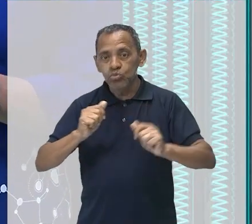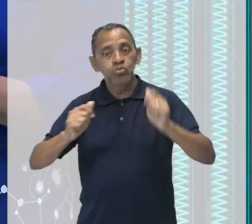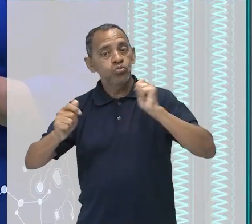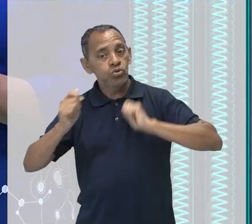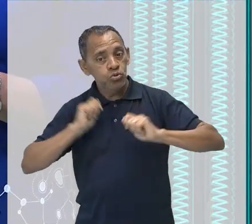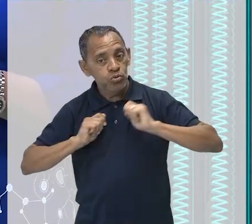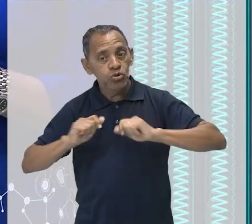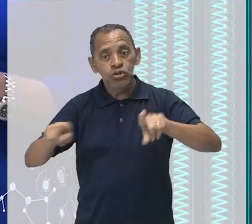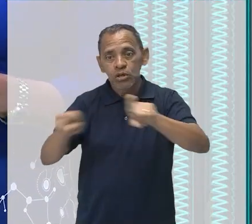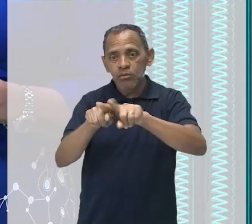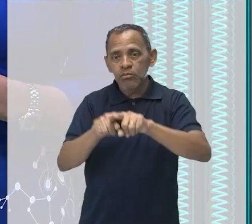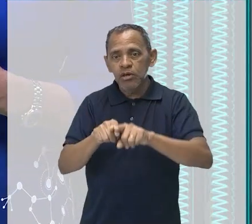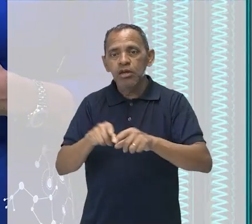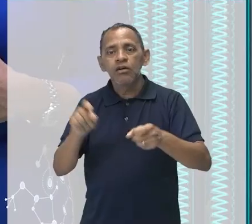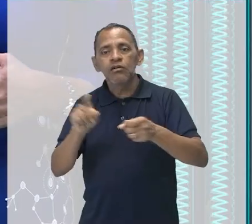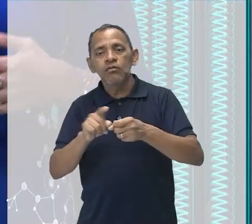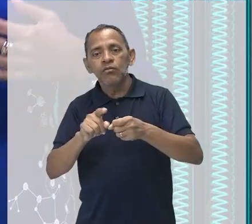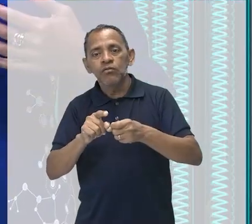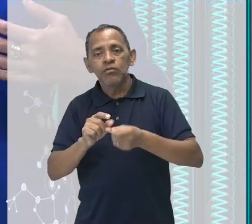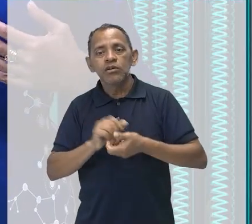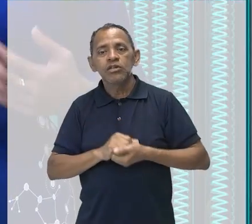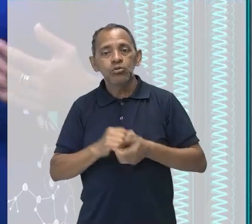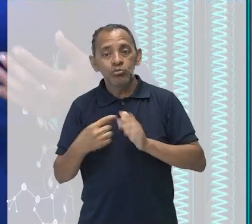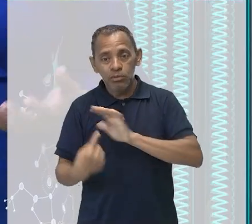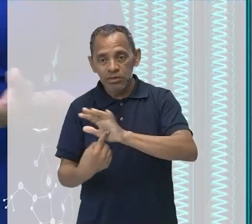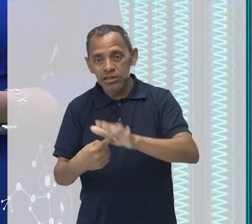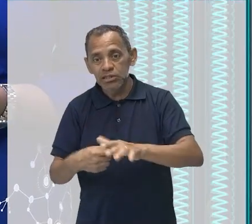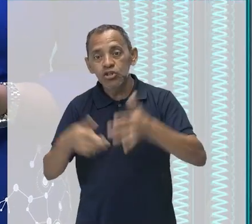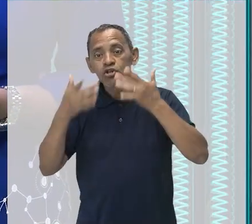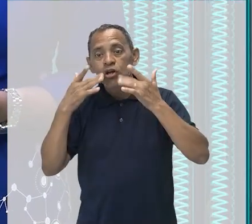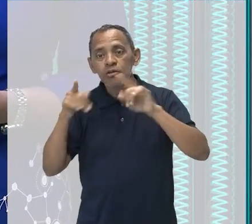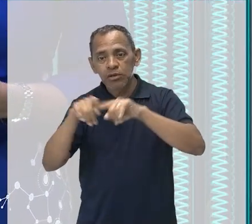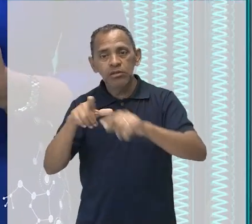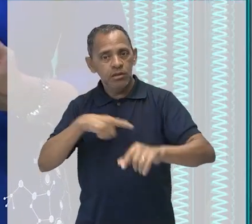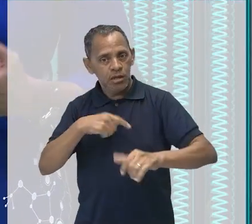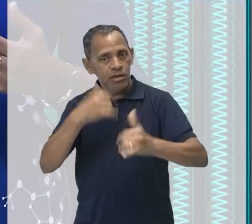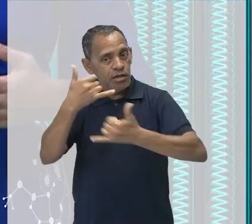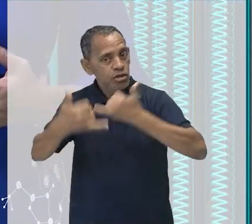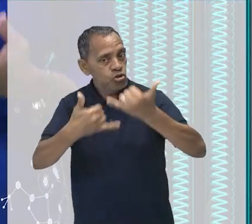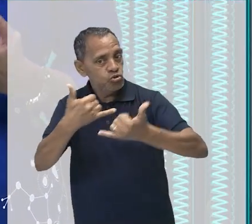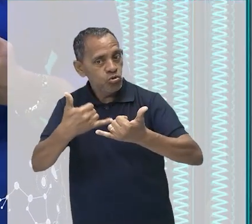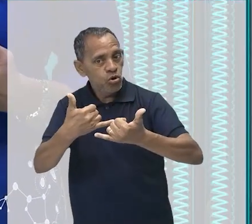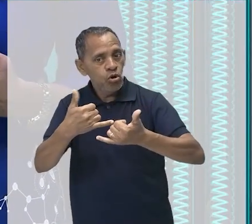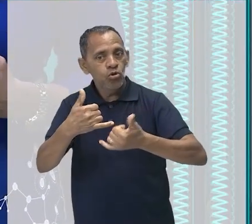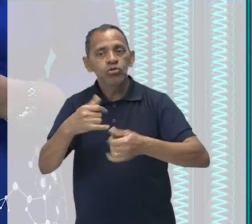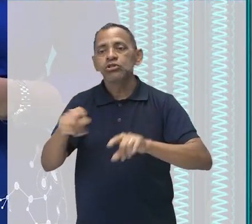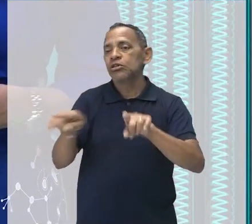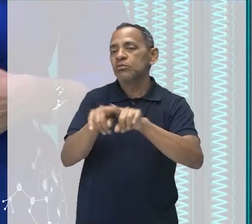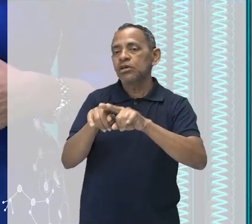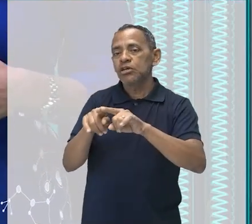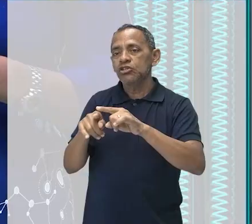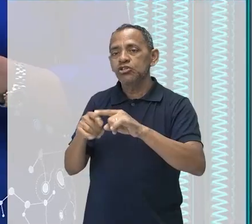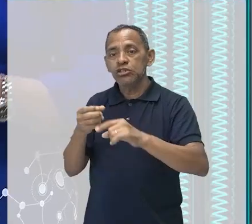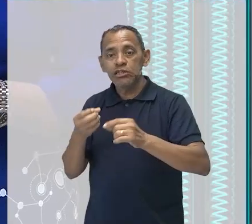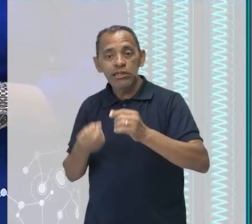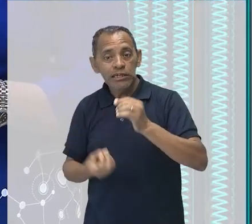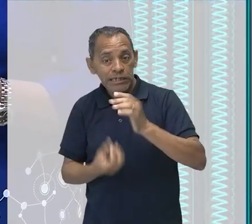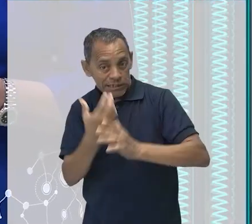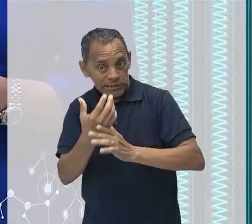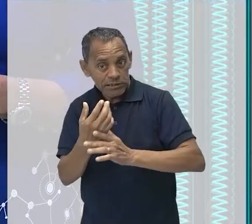e os atores também, quando eles vão fazer uma peça de teatro, eles têm esses jogos, ou seja,